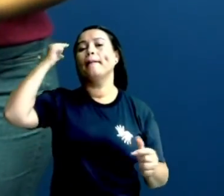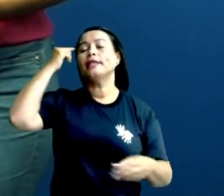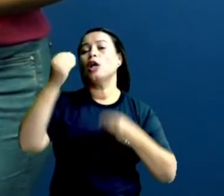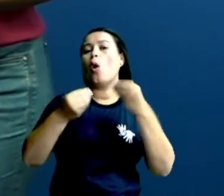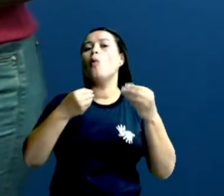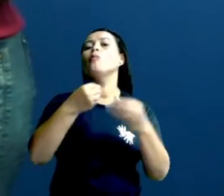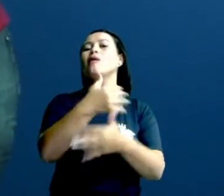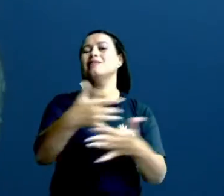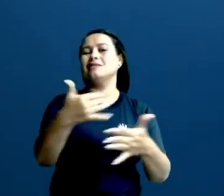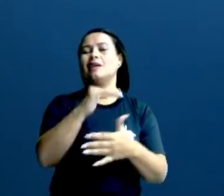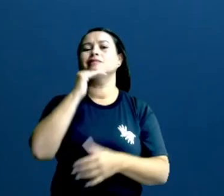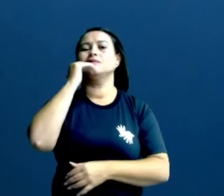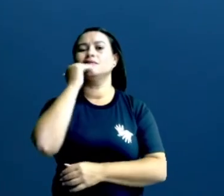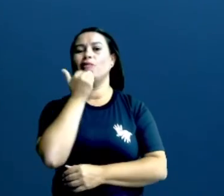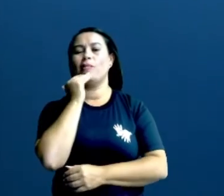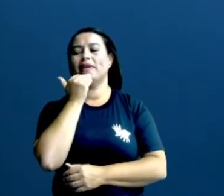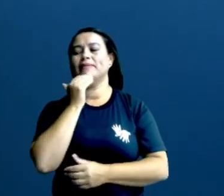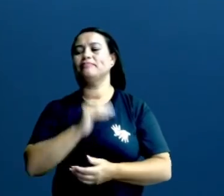urbanização deformada.